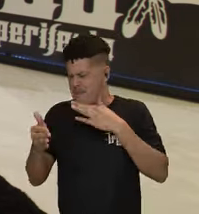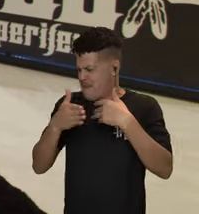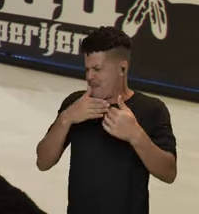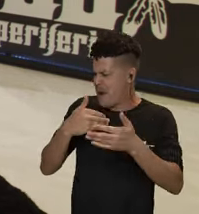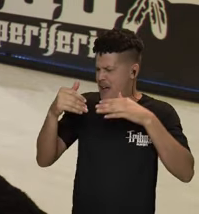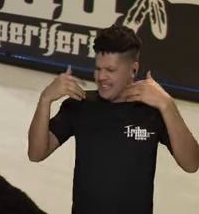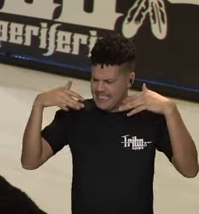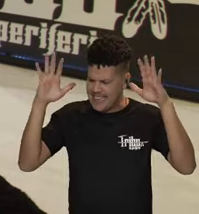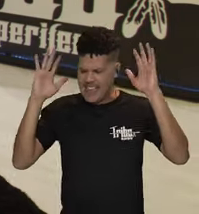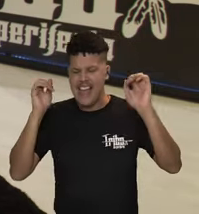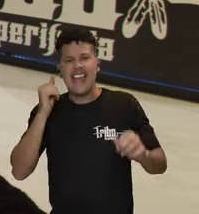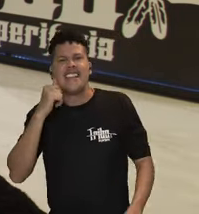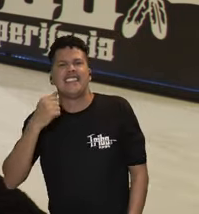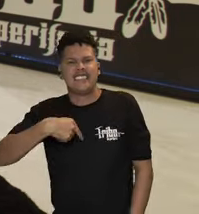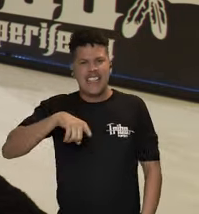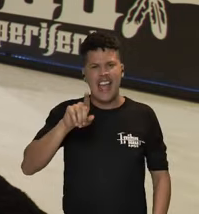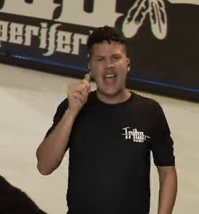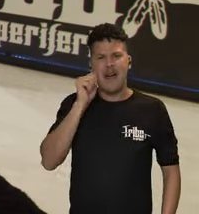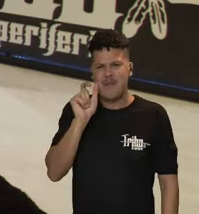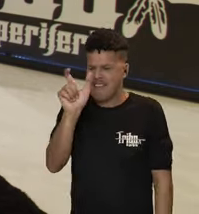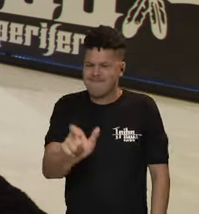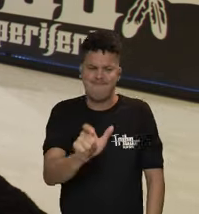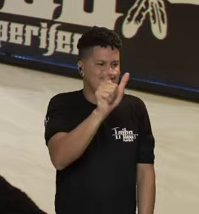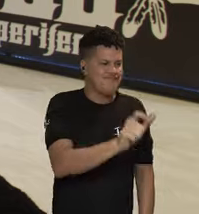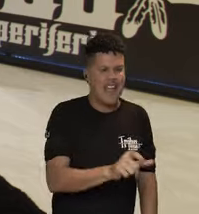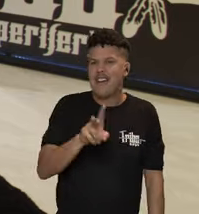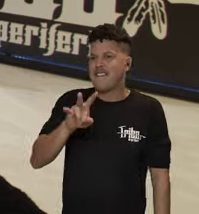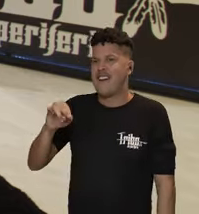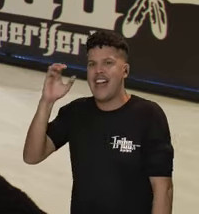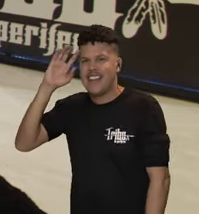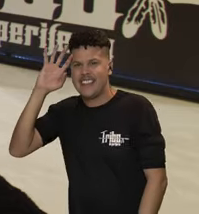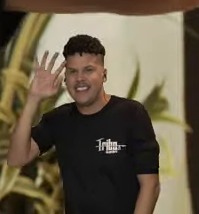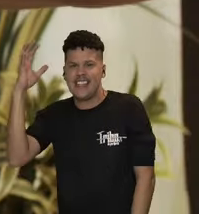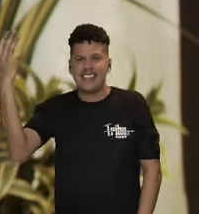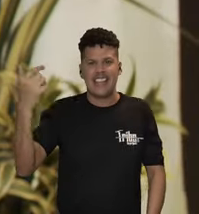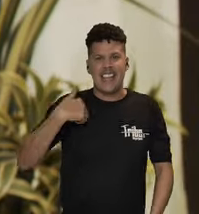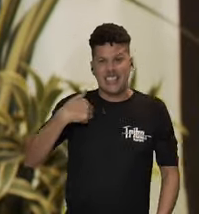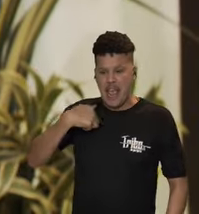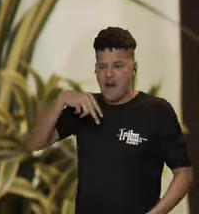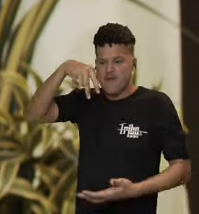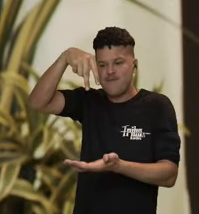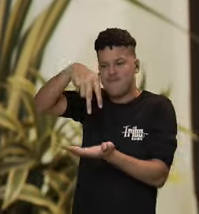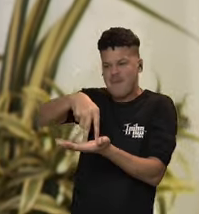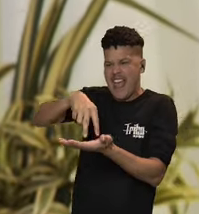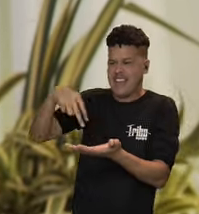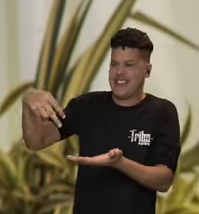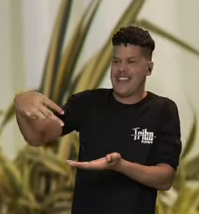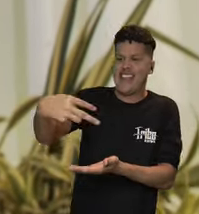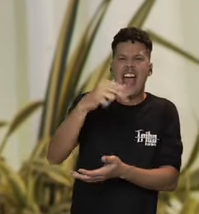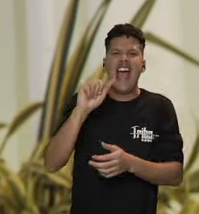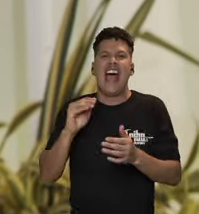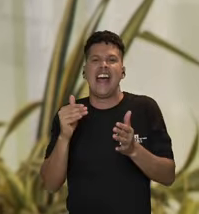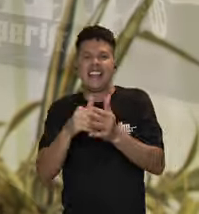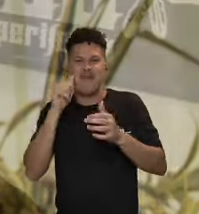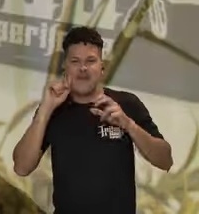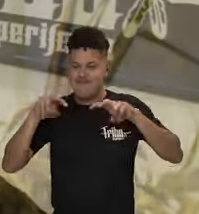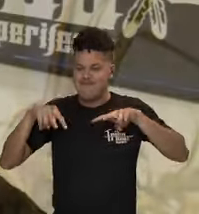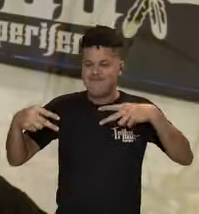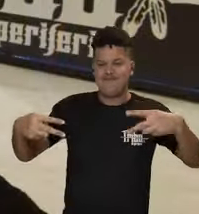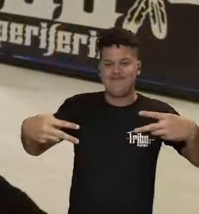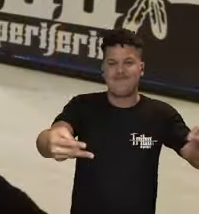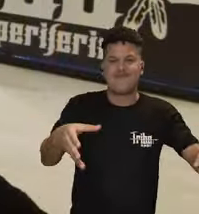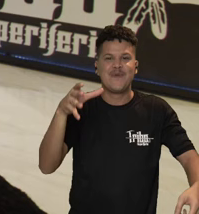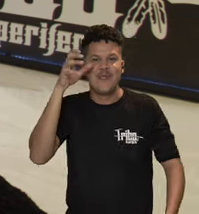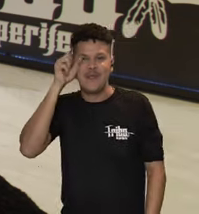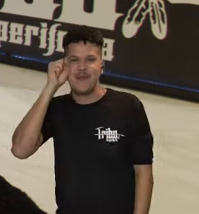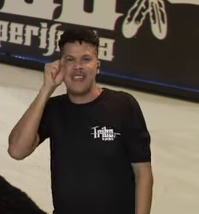seja como for. Sim. Ela é que decide, e eu tô no meio até essas loucas deitar. Ei,